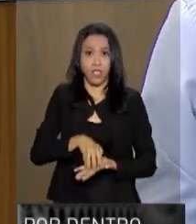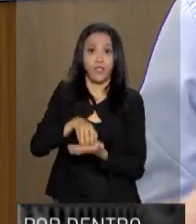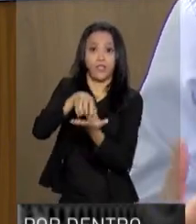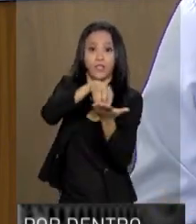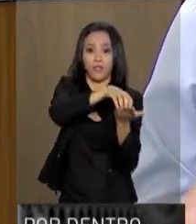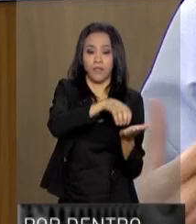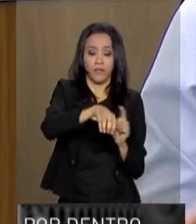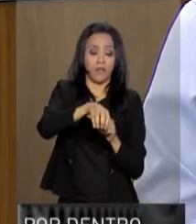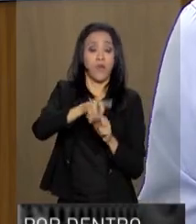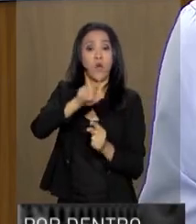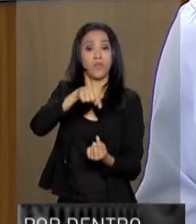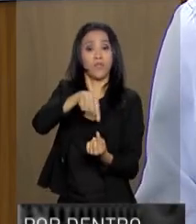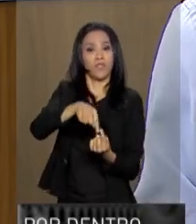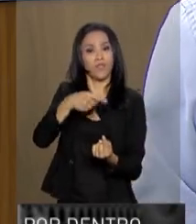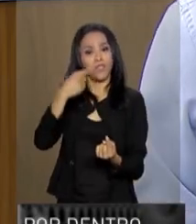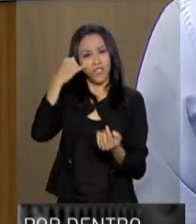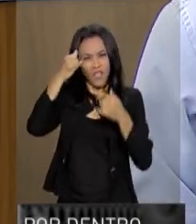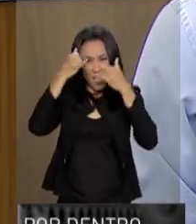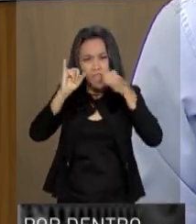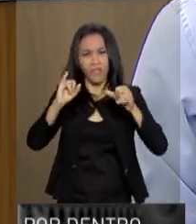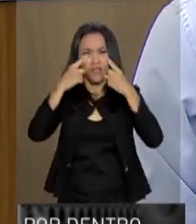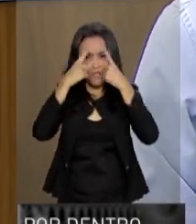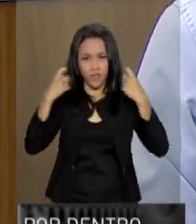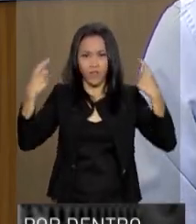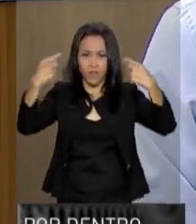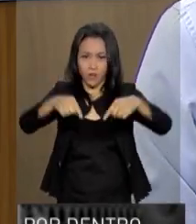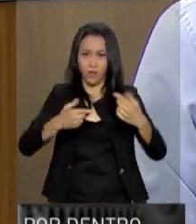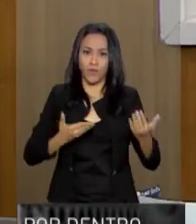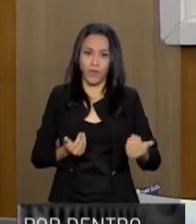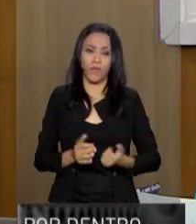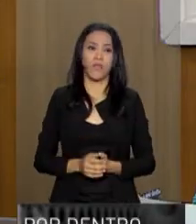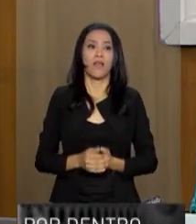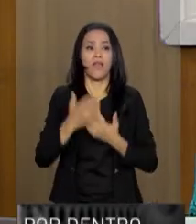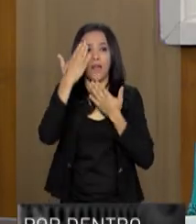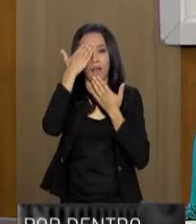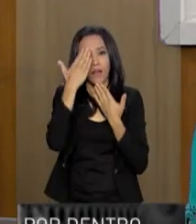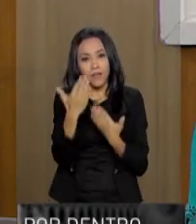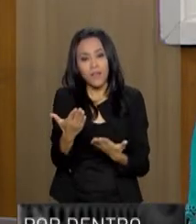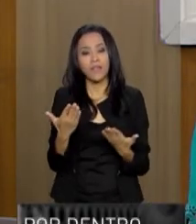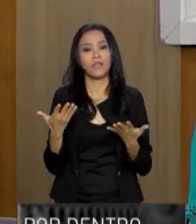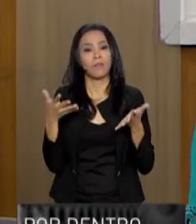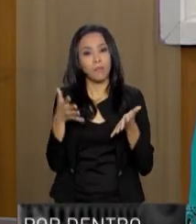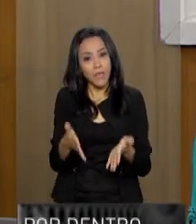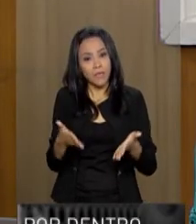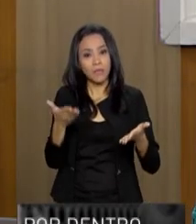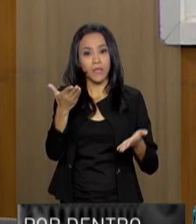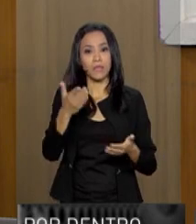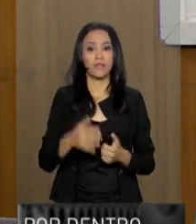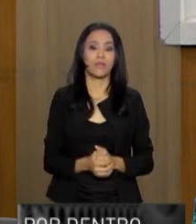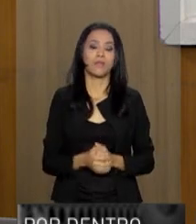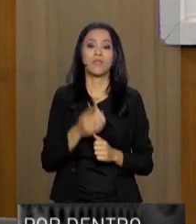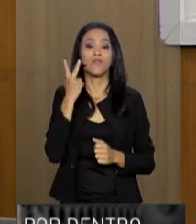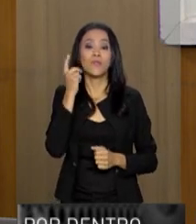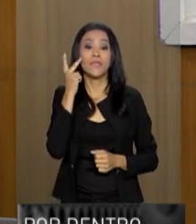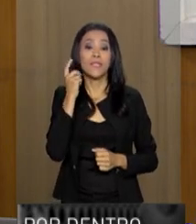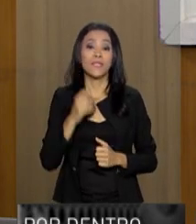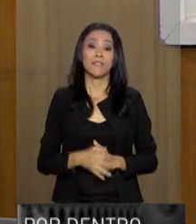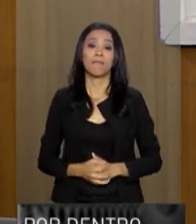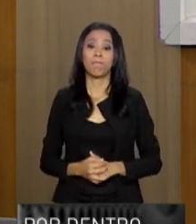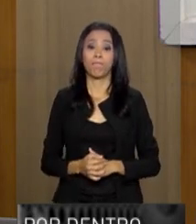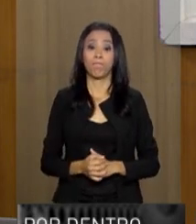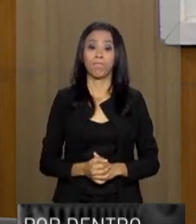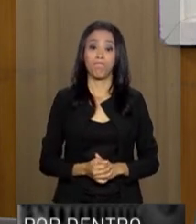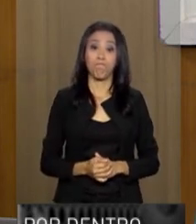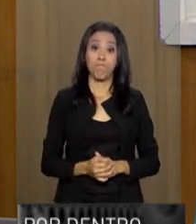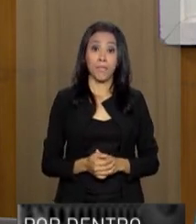que visa combater essa violência contra os jovens agradeço a participação do alex mineiro da rádio verdes mares de fortaleza no ceará vem